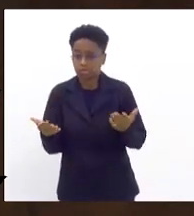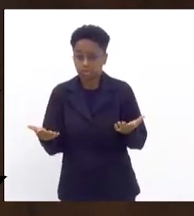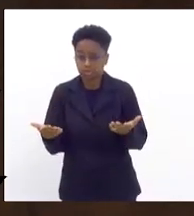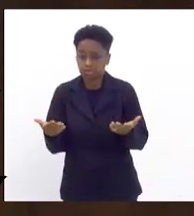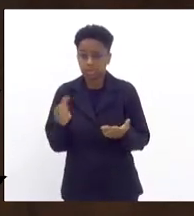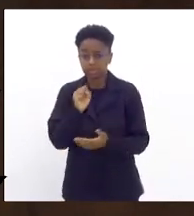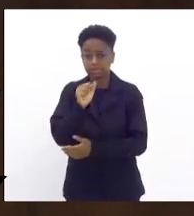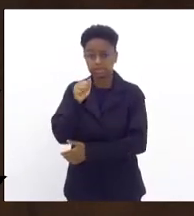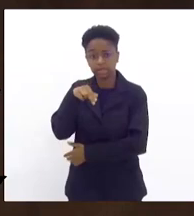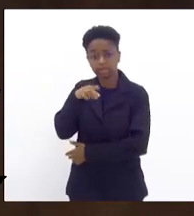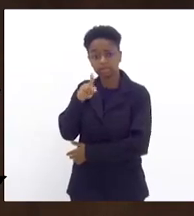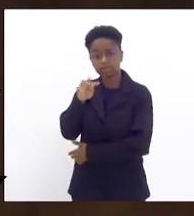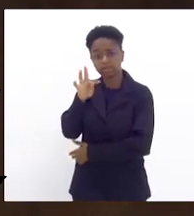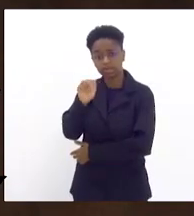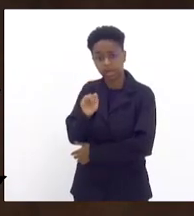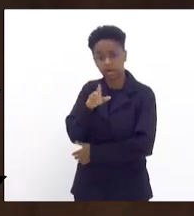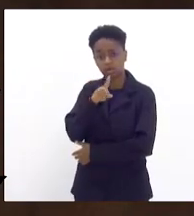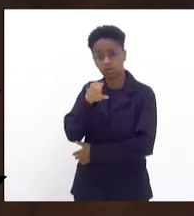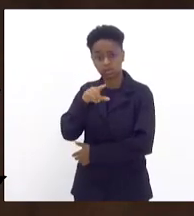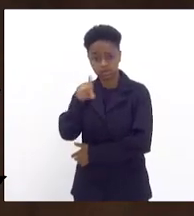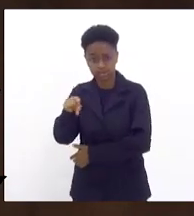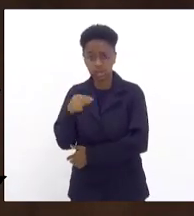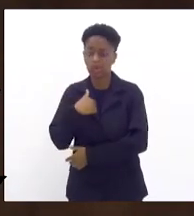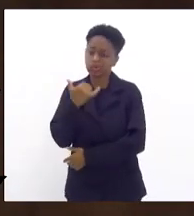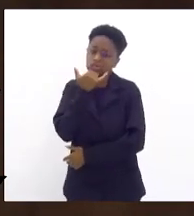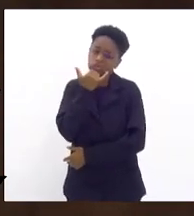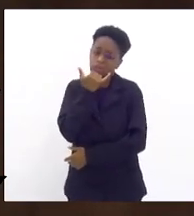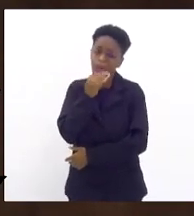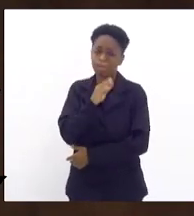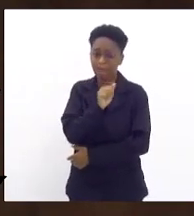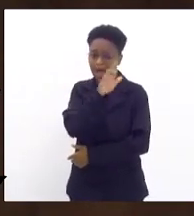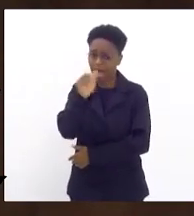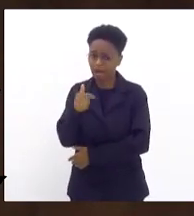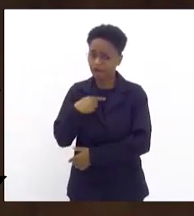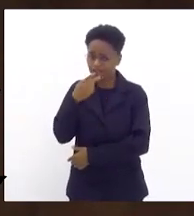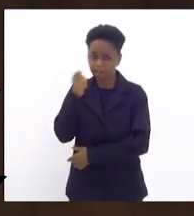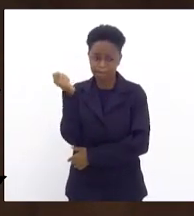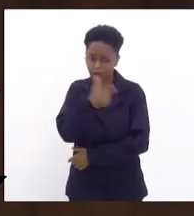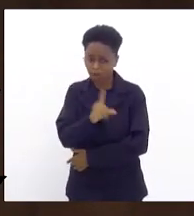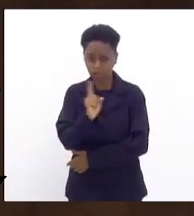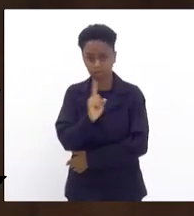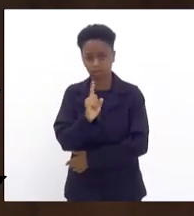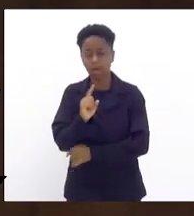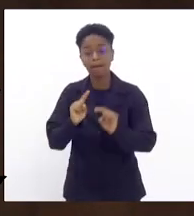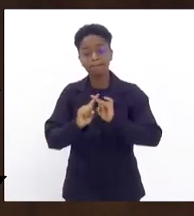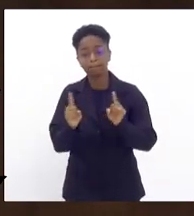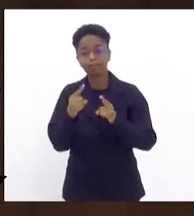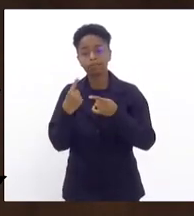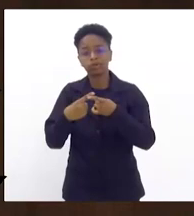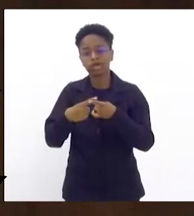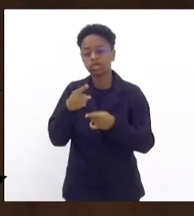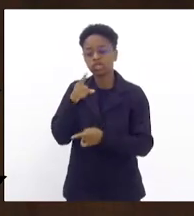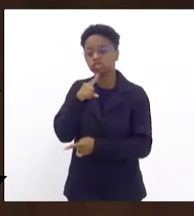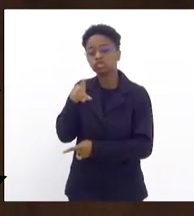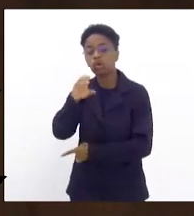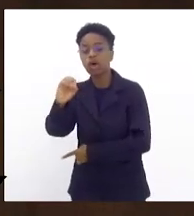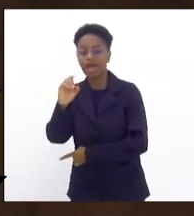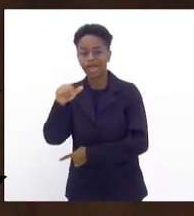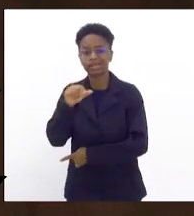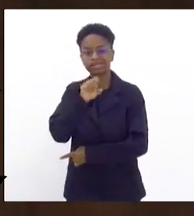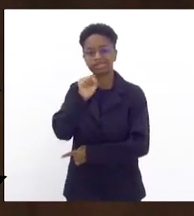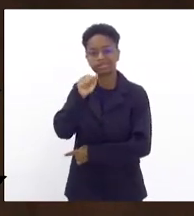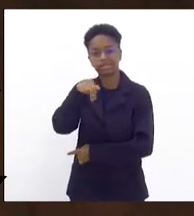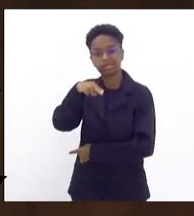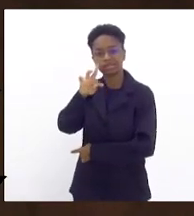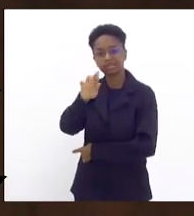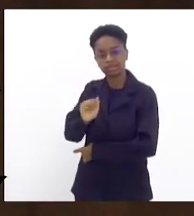Santa Cruz, Zona Oeste, pedir desculpa ao pessoal da Barra, não é querendo falar mal da Barra, porque Zona Oeste, que a gente fala, é Santa Cruz,